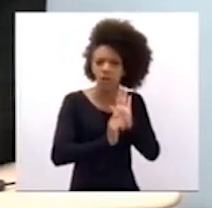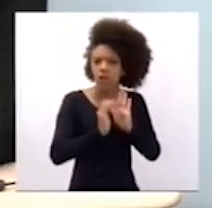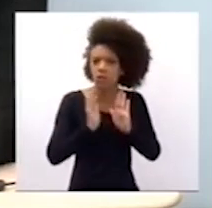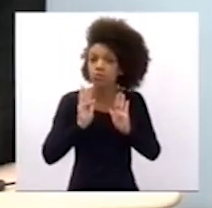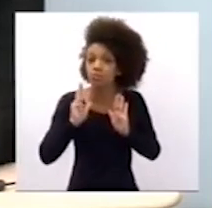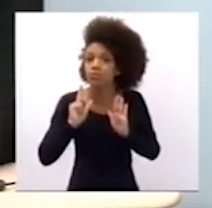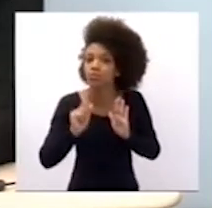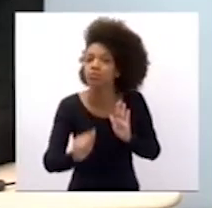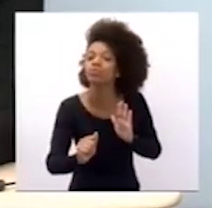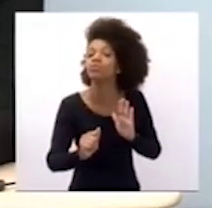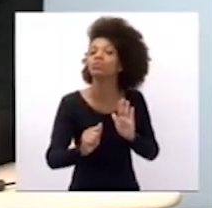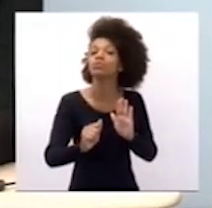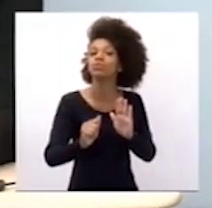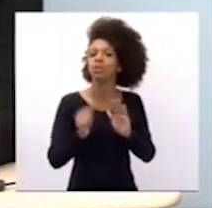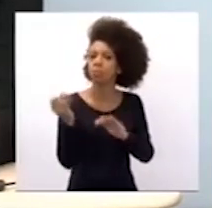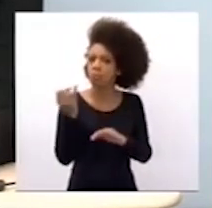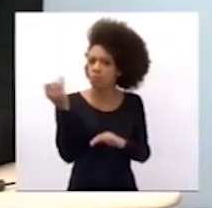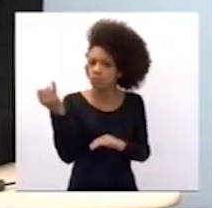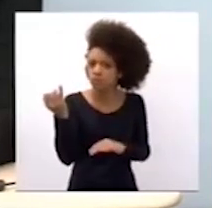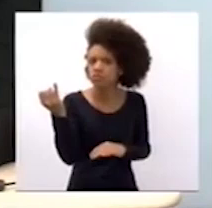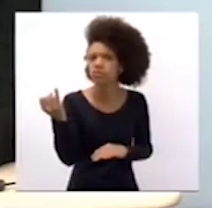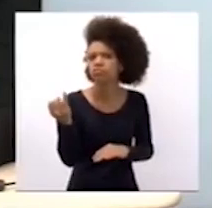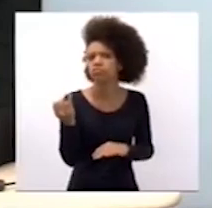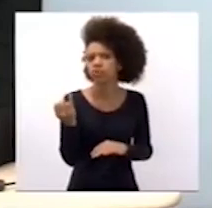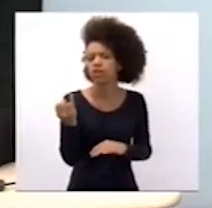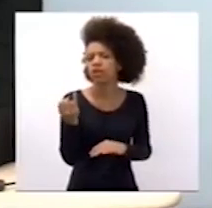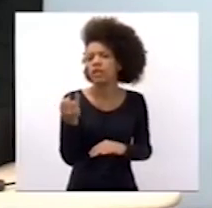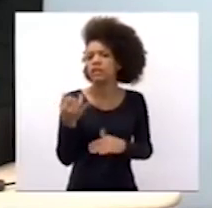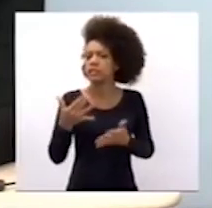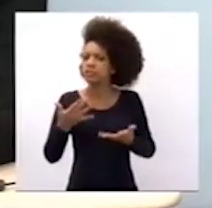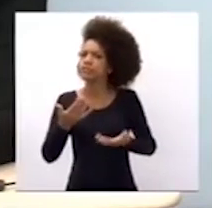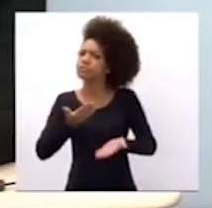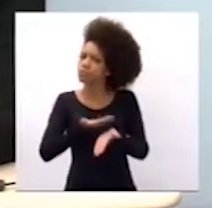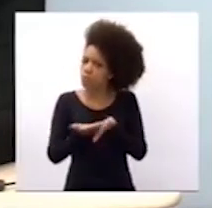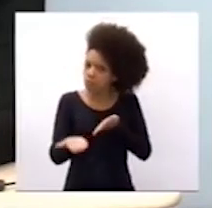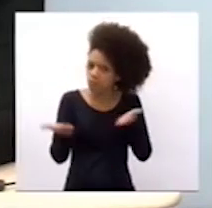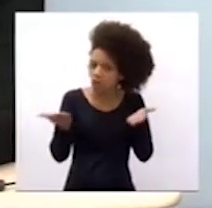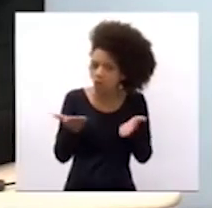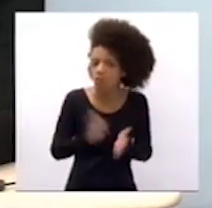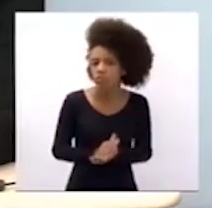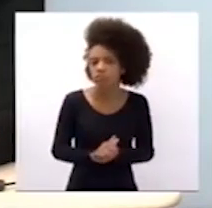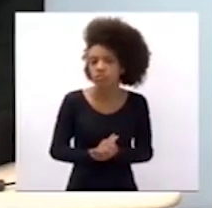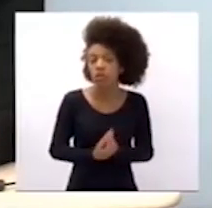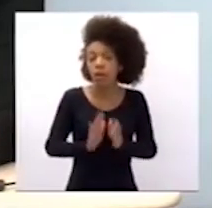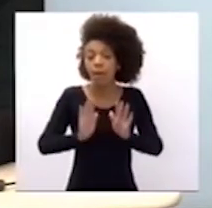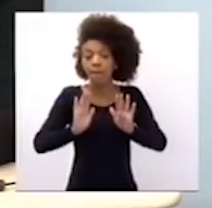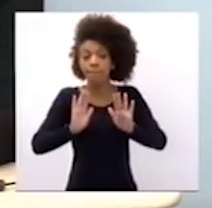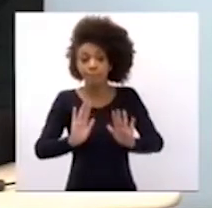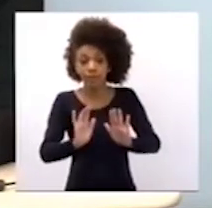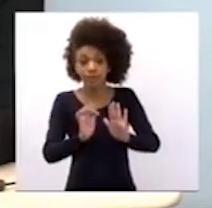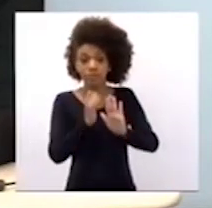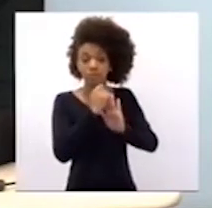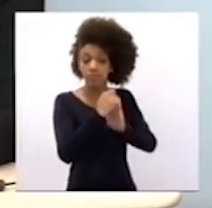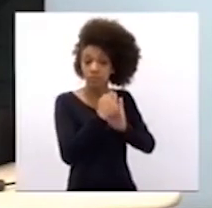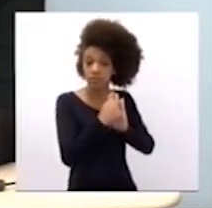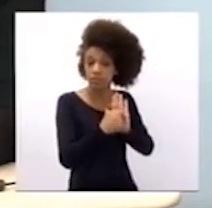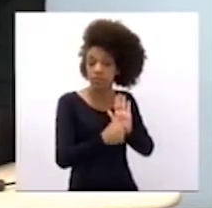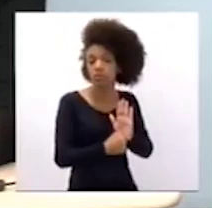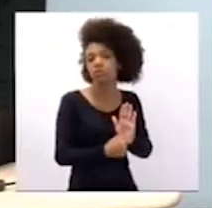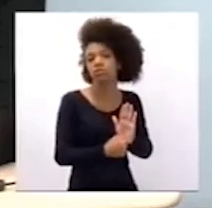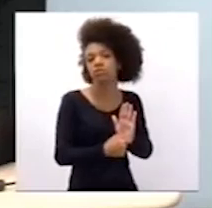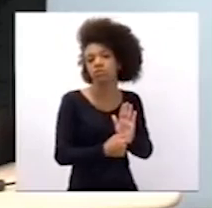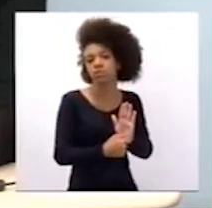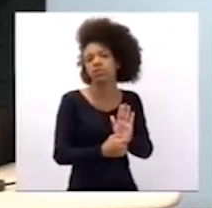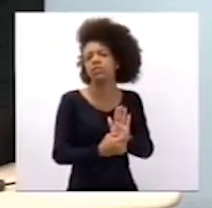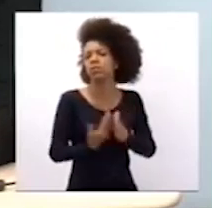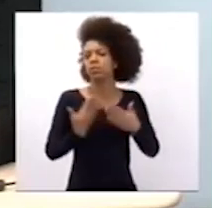achar importante da fala que nós vamos fazer hoje. E para que essa anotação, né, aconteça de uma